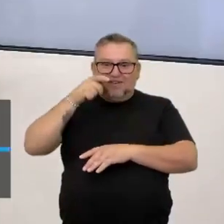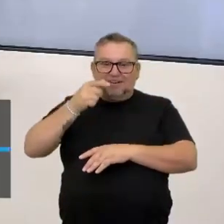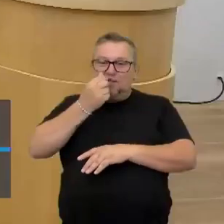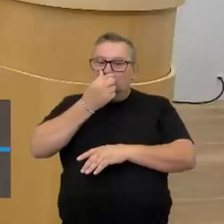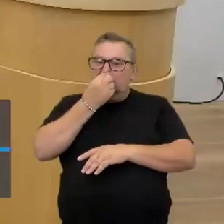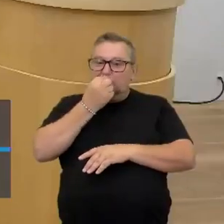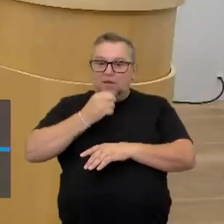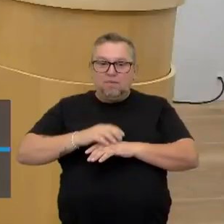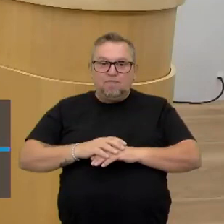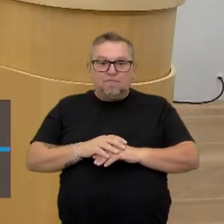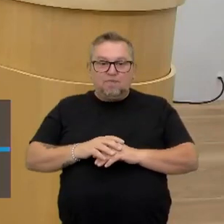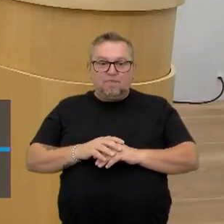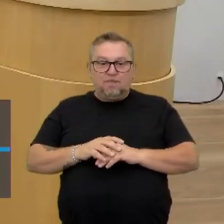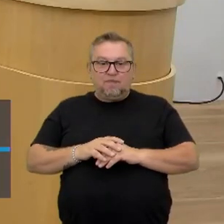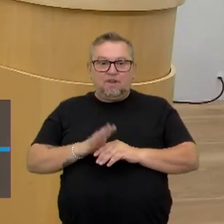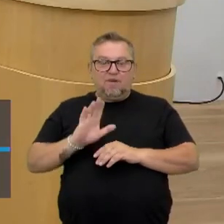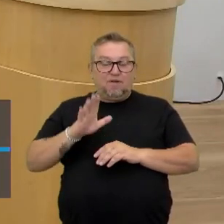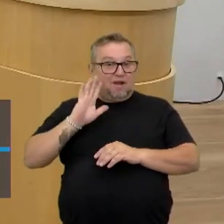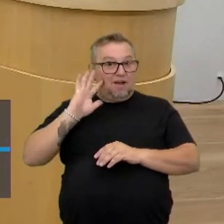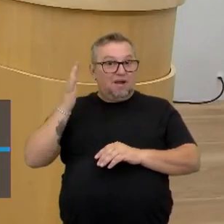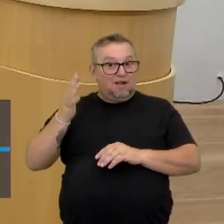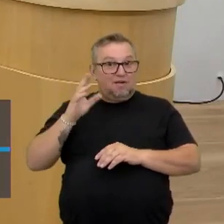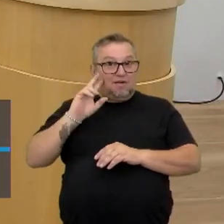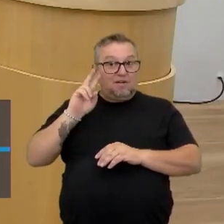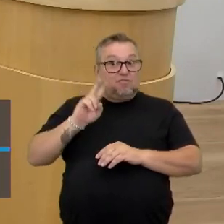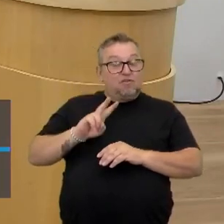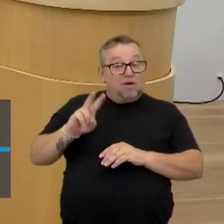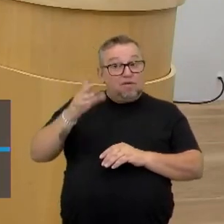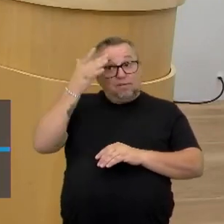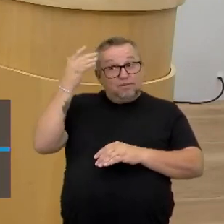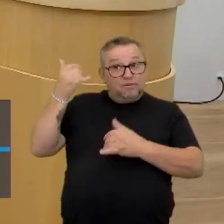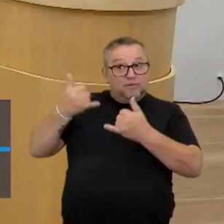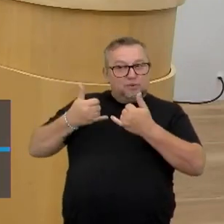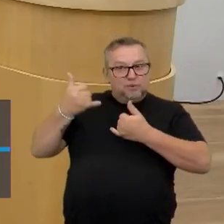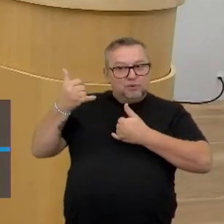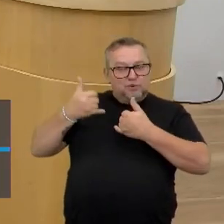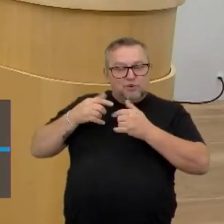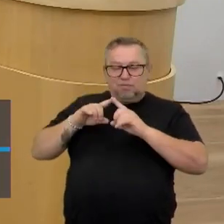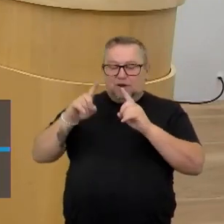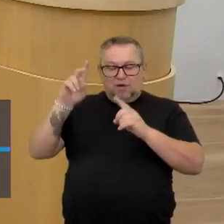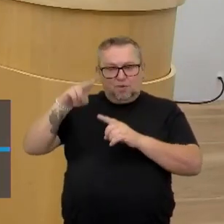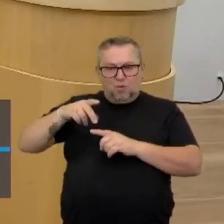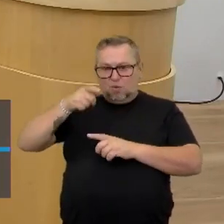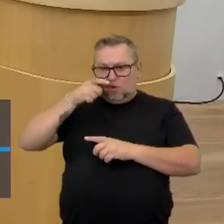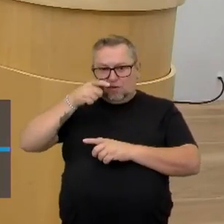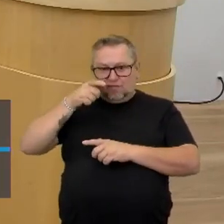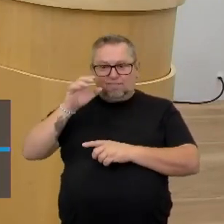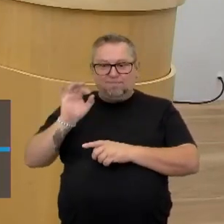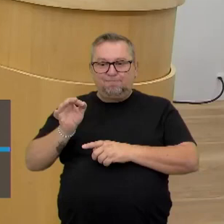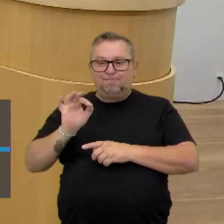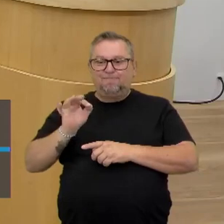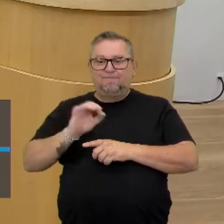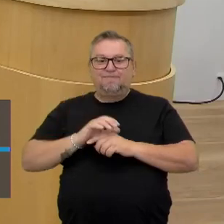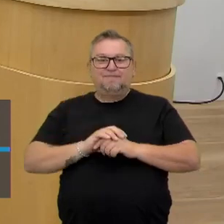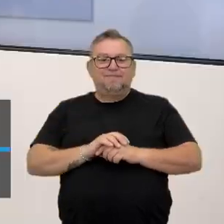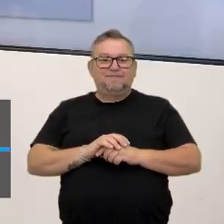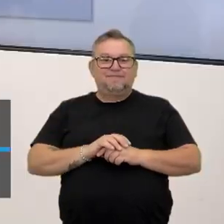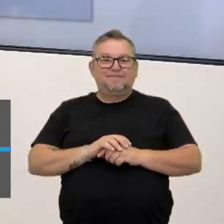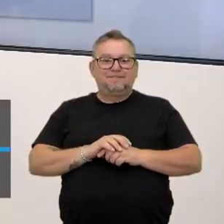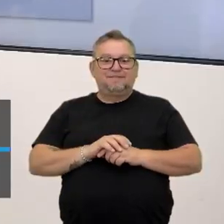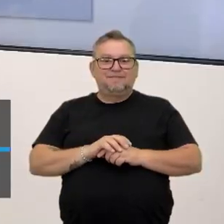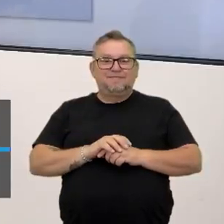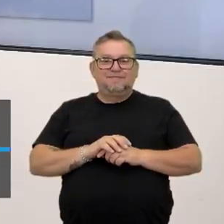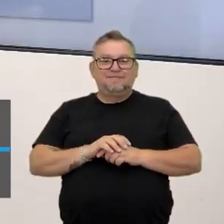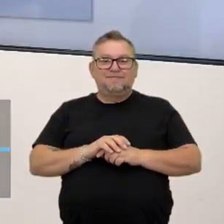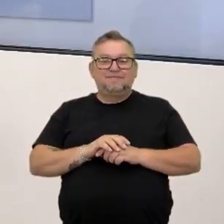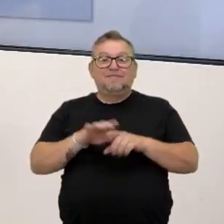nem coroa. Também não. Não vi, eu já ouvi rumores e lendas, mas nunca vi, tá? Olha só, aí no